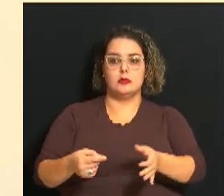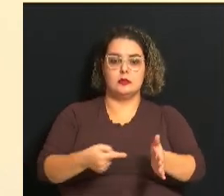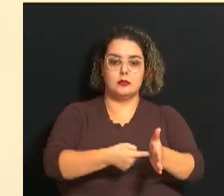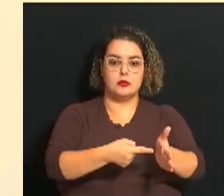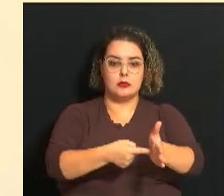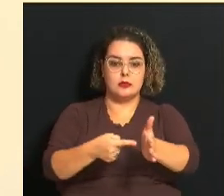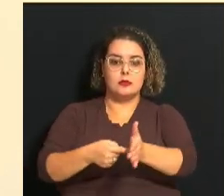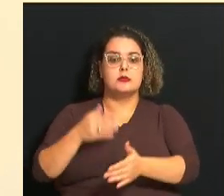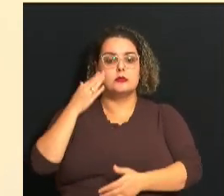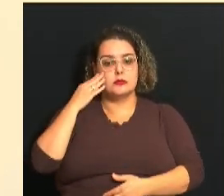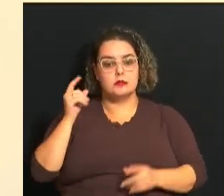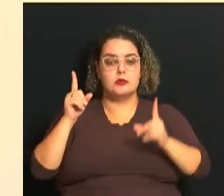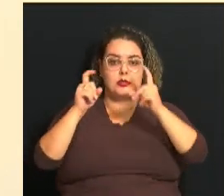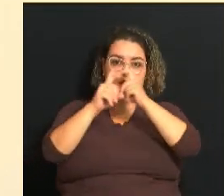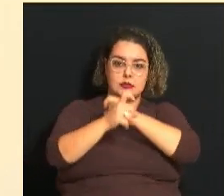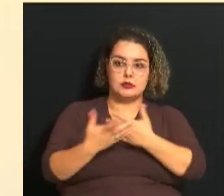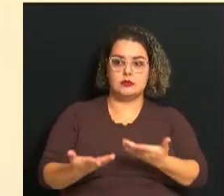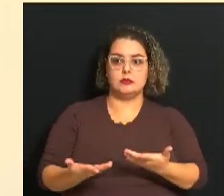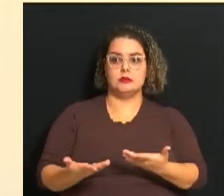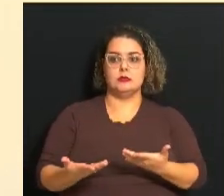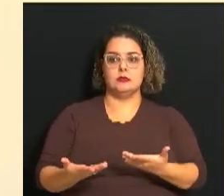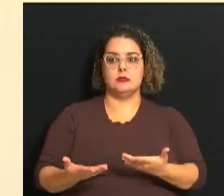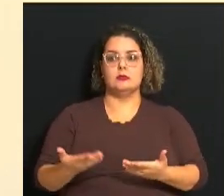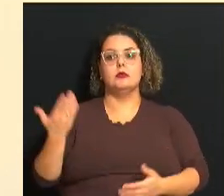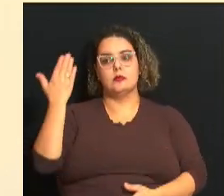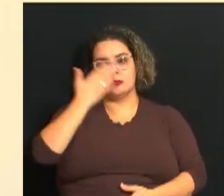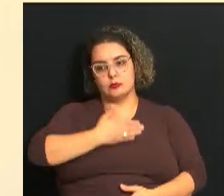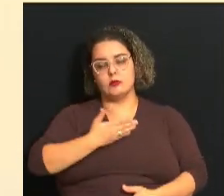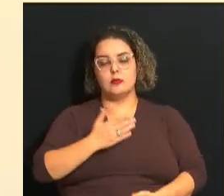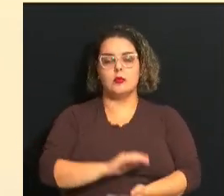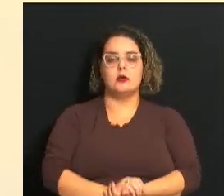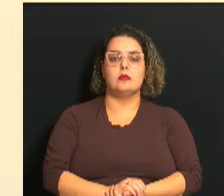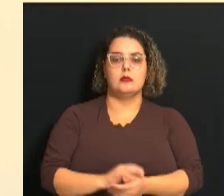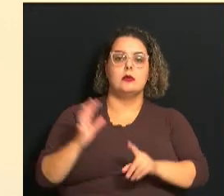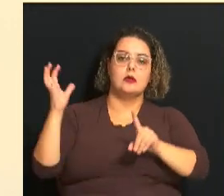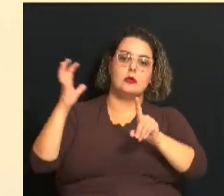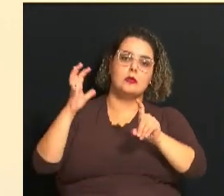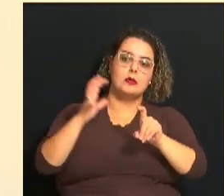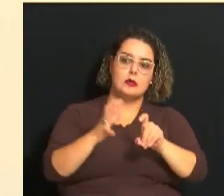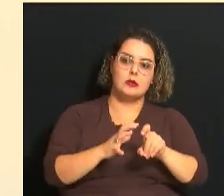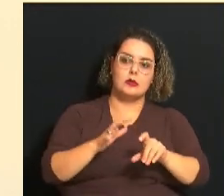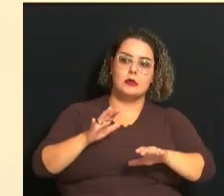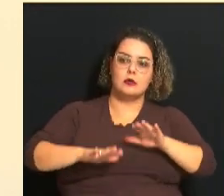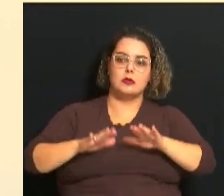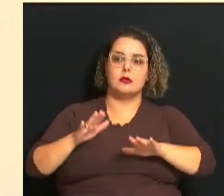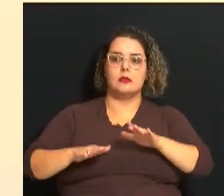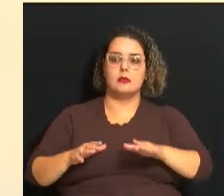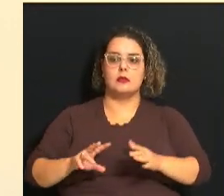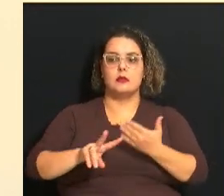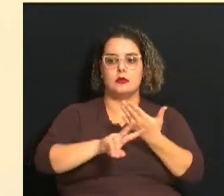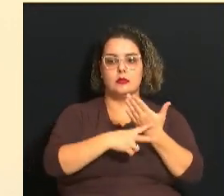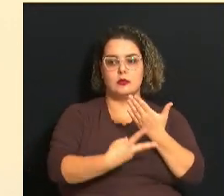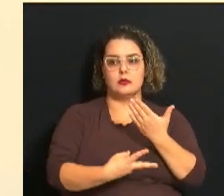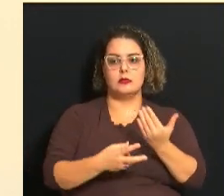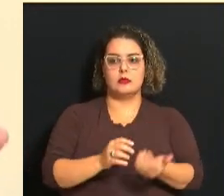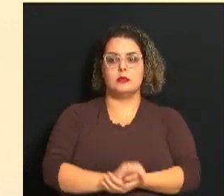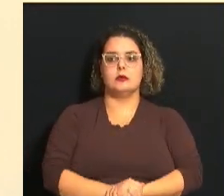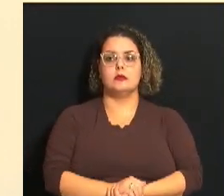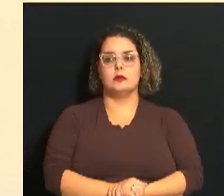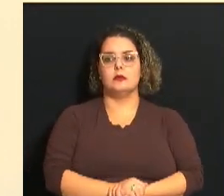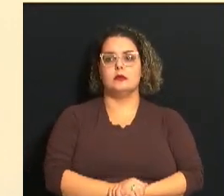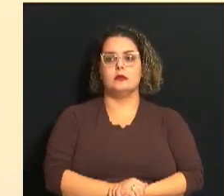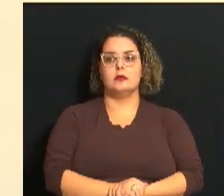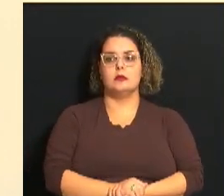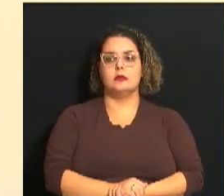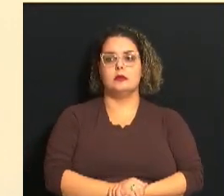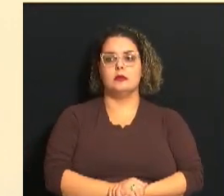sabendo da dificuldade que tem o trabalhador consegui provar o assédio moral e às vezes até as consequências do assédio moral e